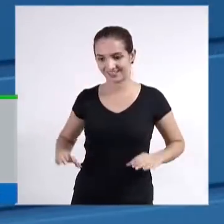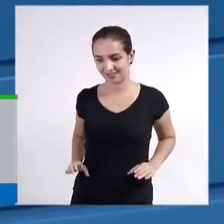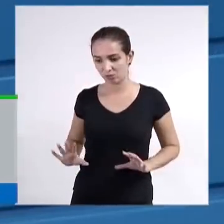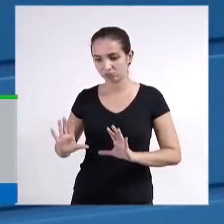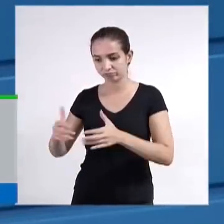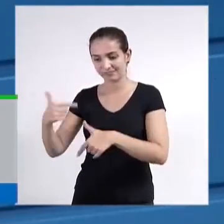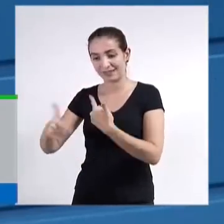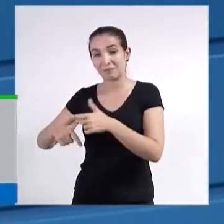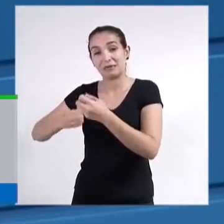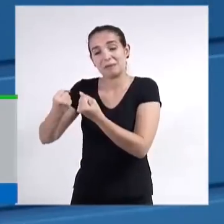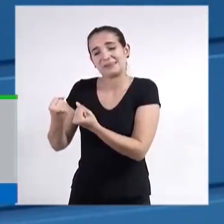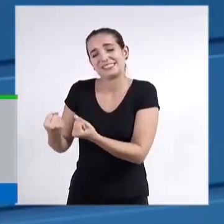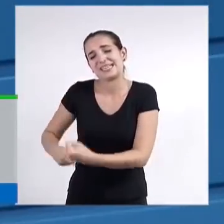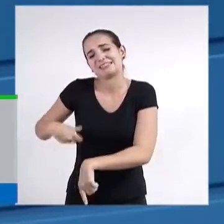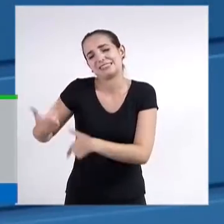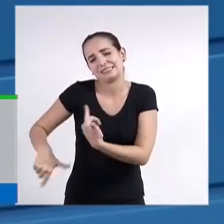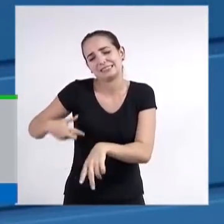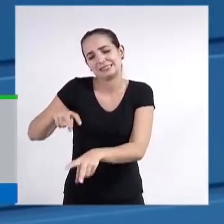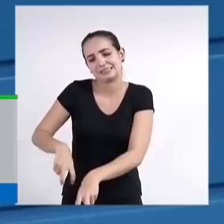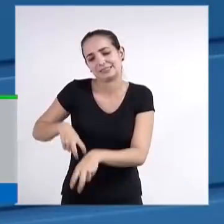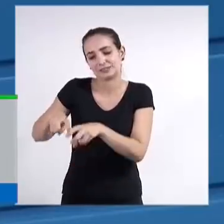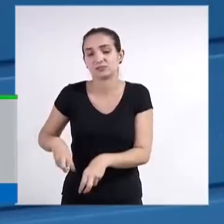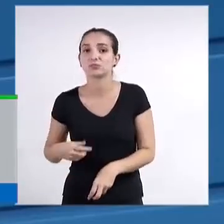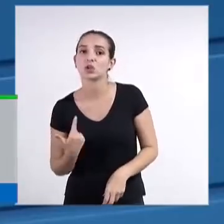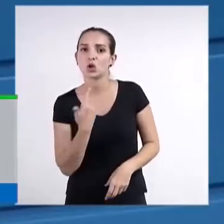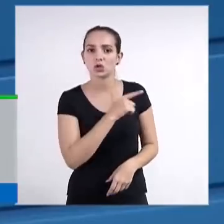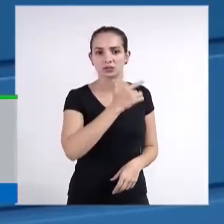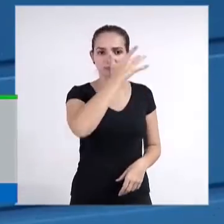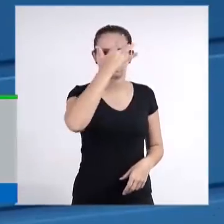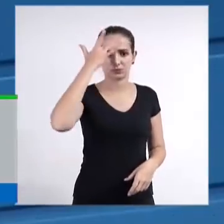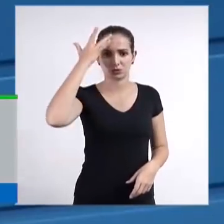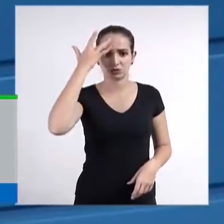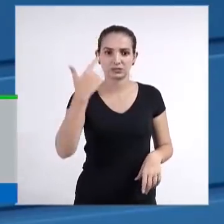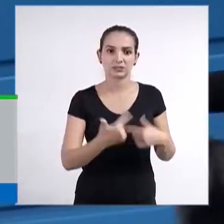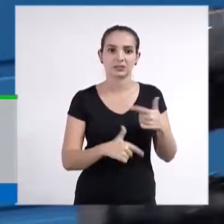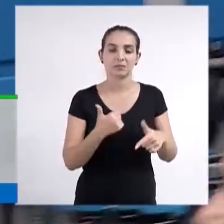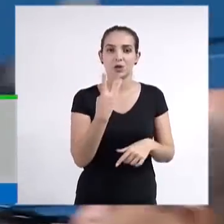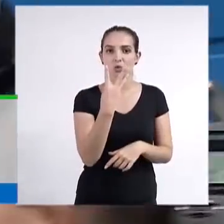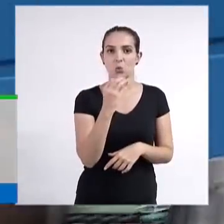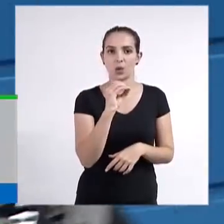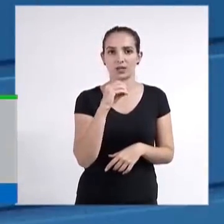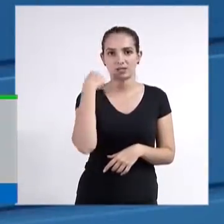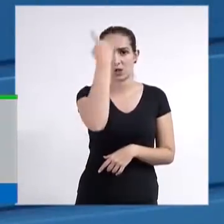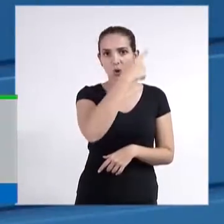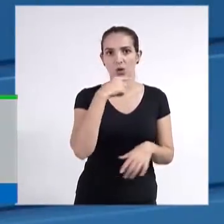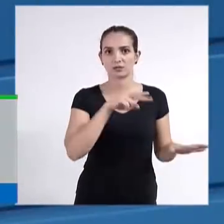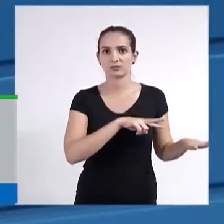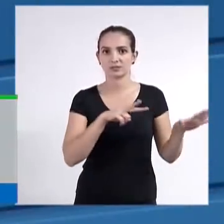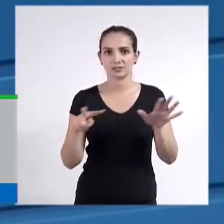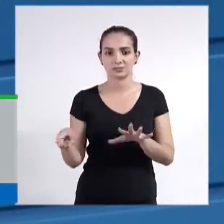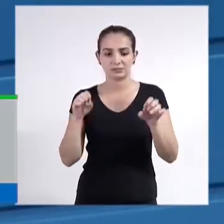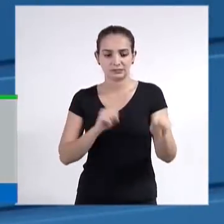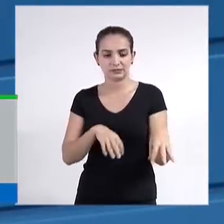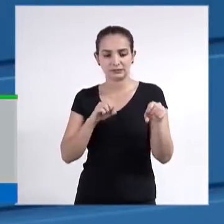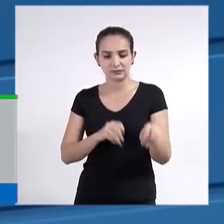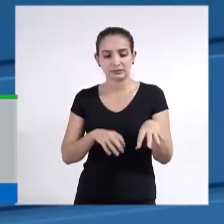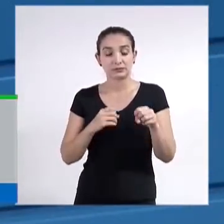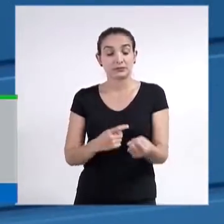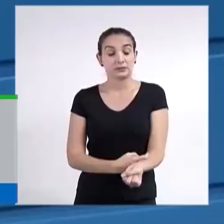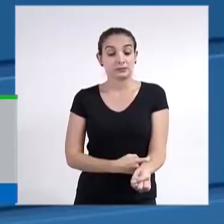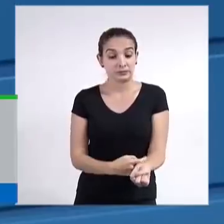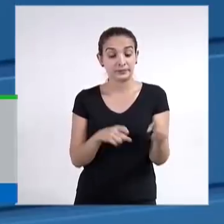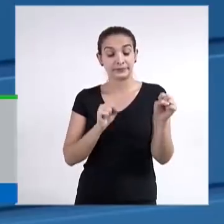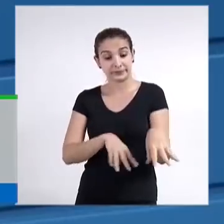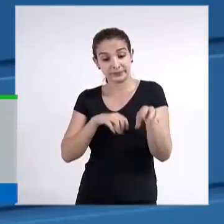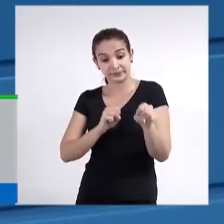pesado na área rural, o educador que tem 40 horas aula, num momento de tanto estresse, realmente vem a ser comparado